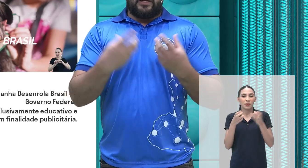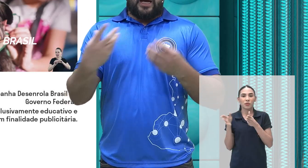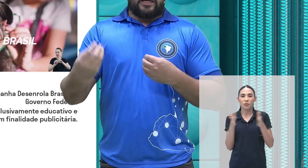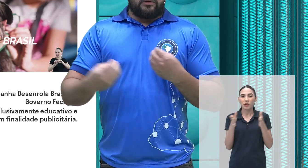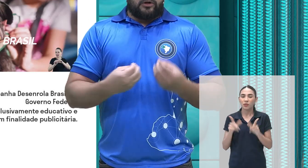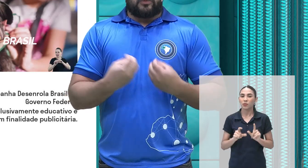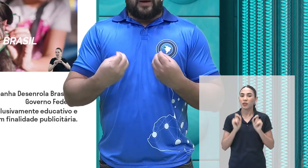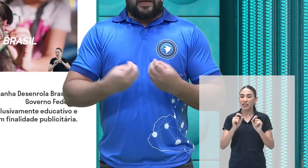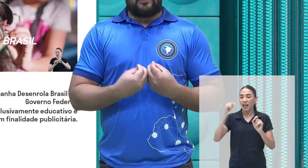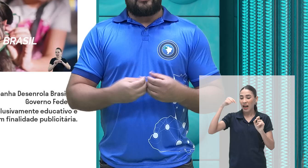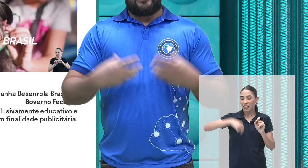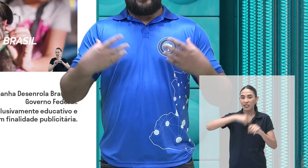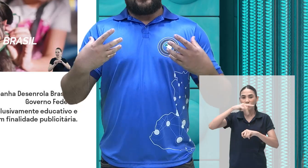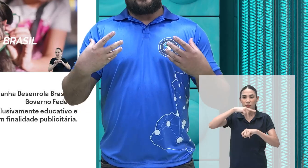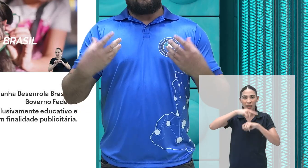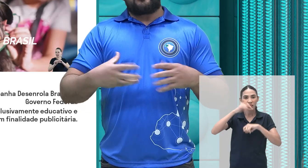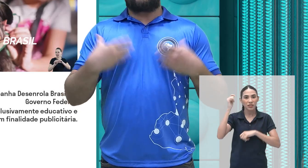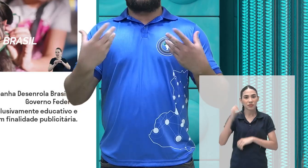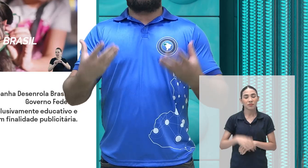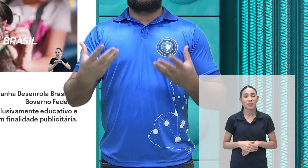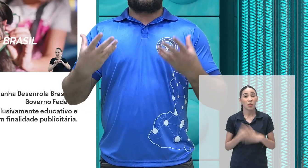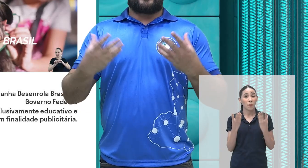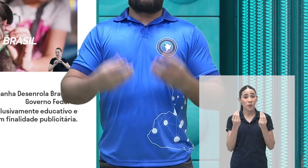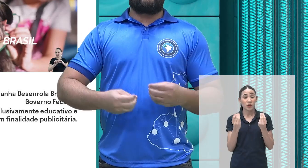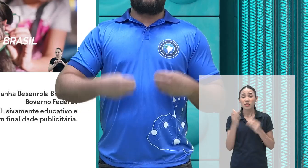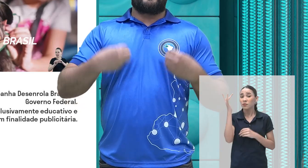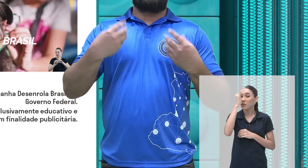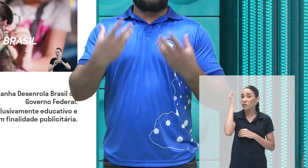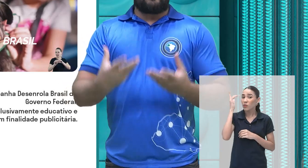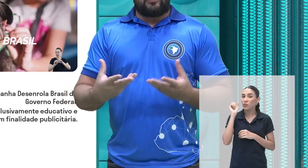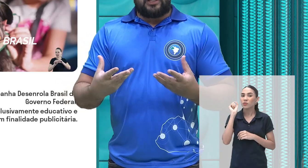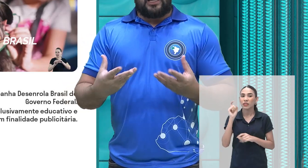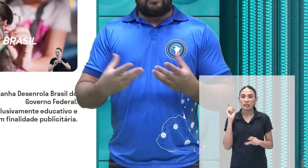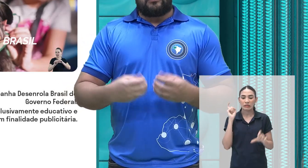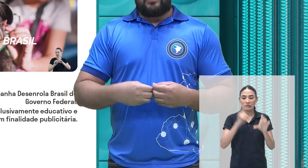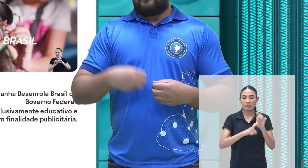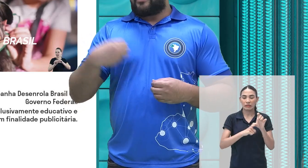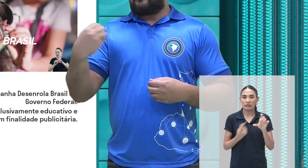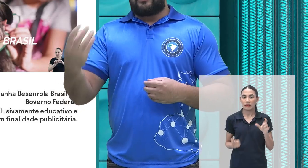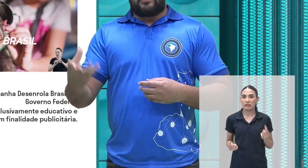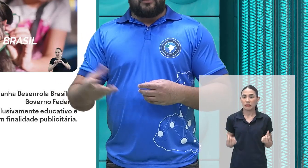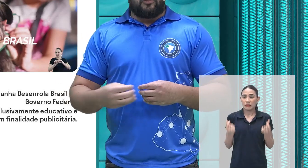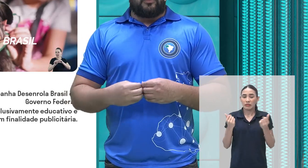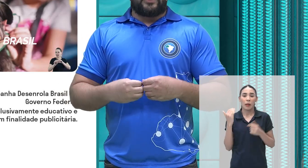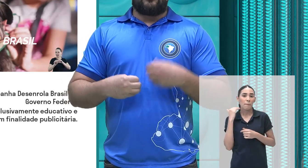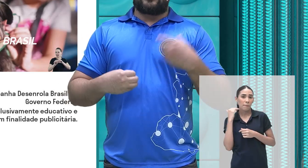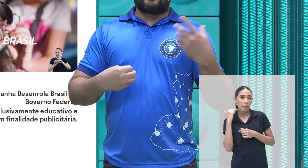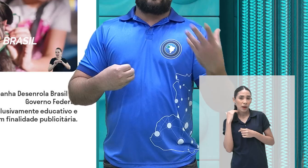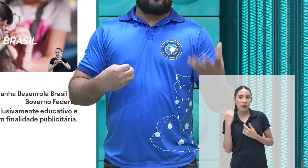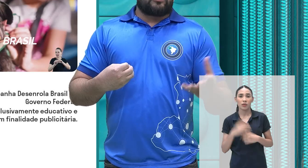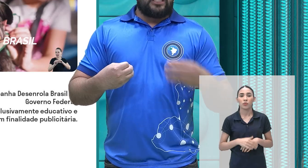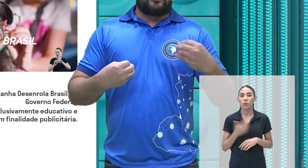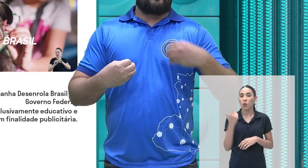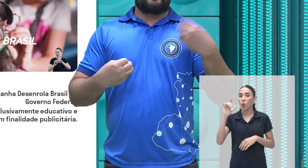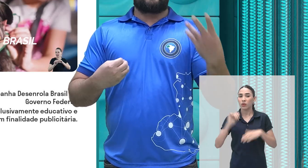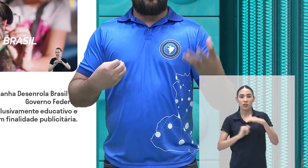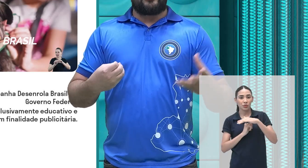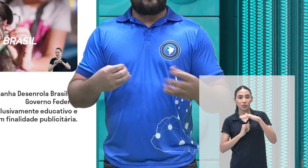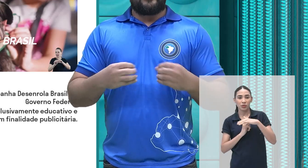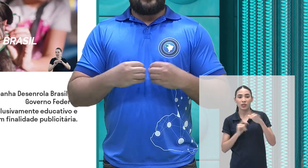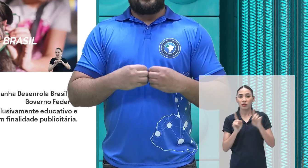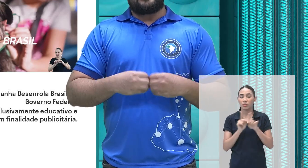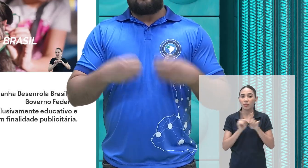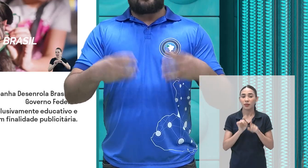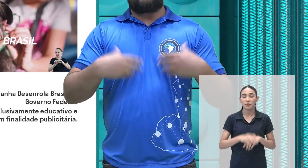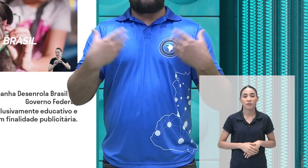período aqui no nosso país, em que muitas pessoas estavam devendo dinheiro para banco, para outras